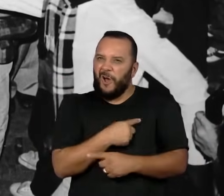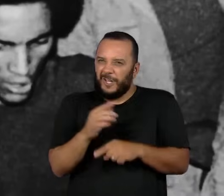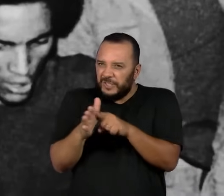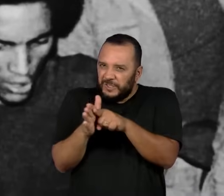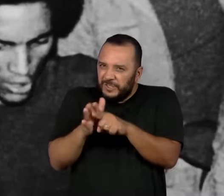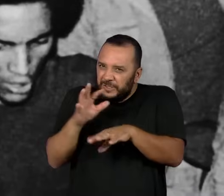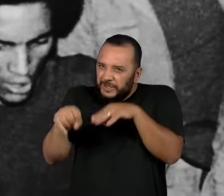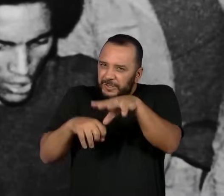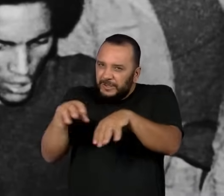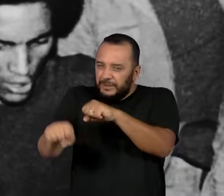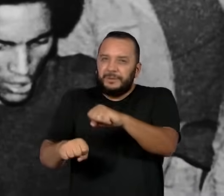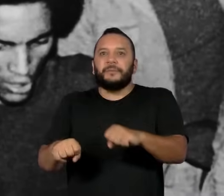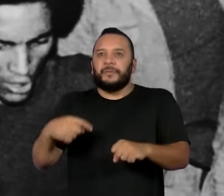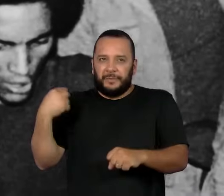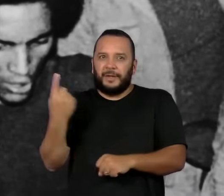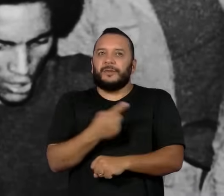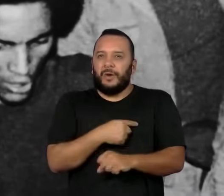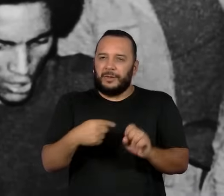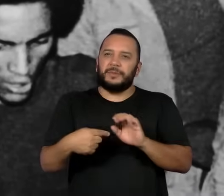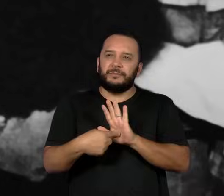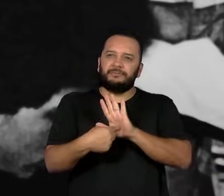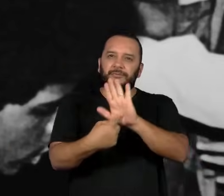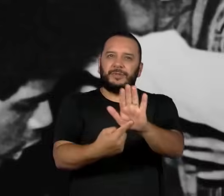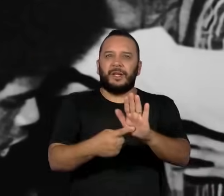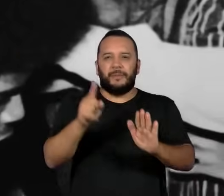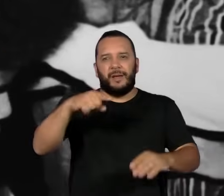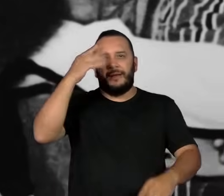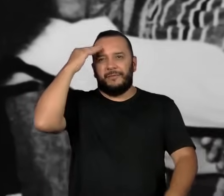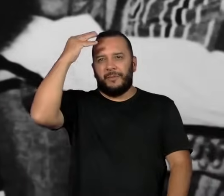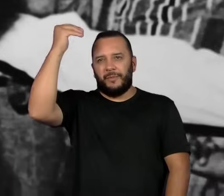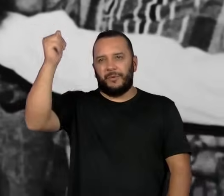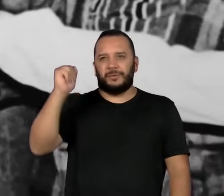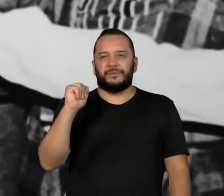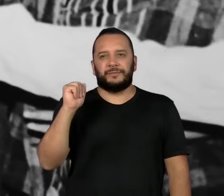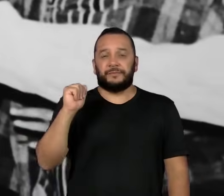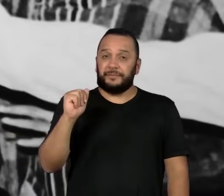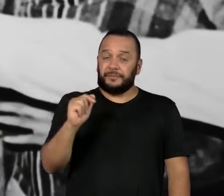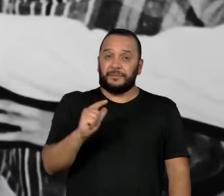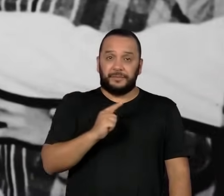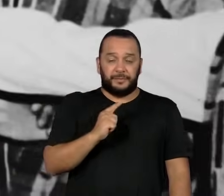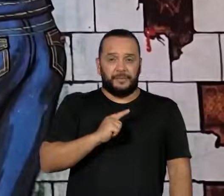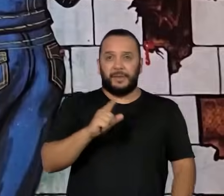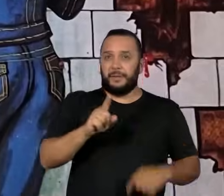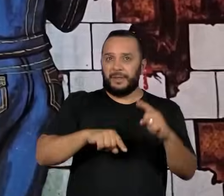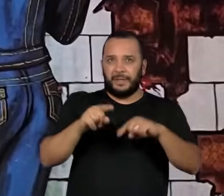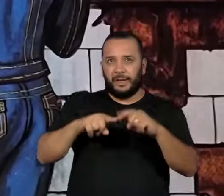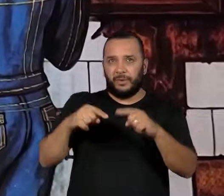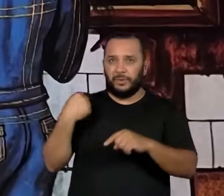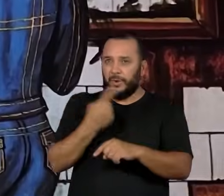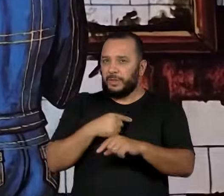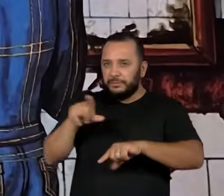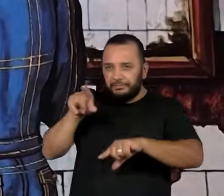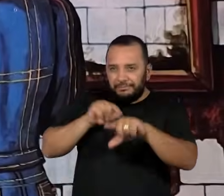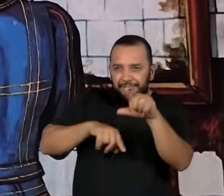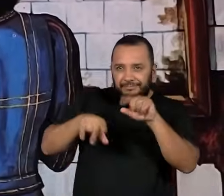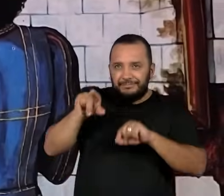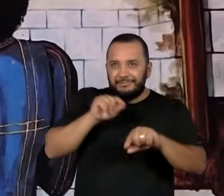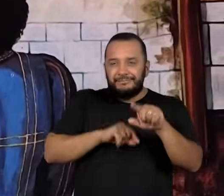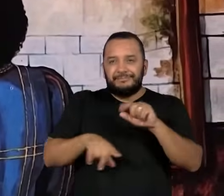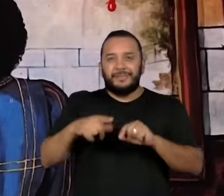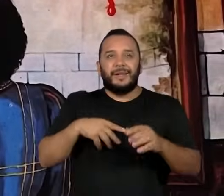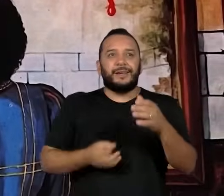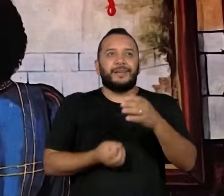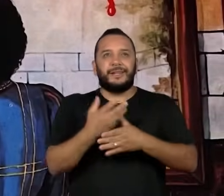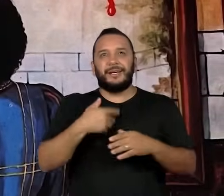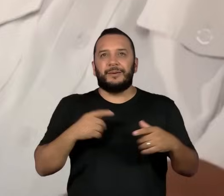que nós transformamos em sucesso. Então, uma seleção desse material foi feita e nós lançamos um LP.